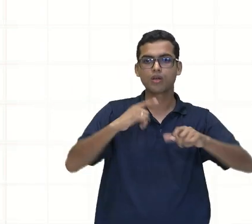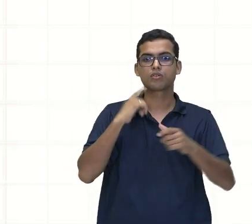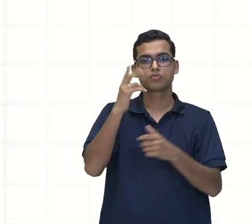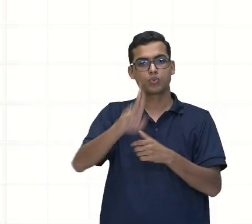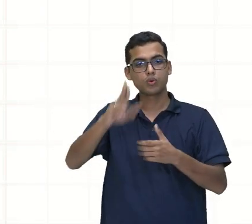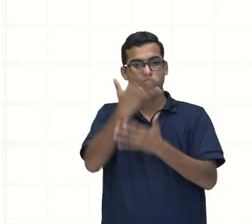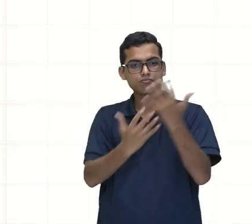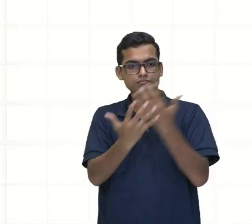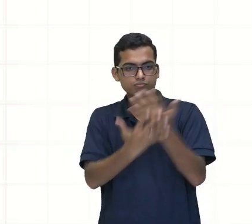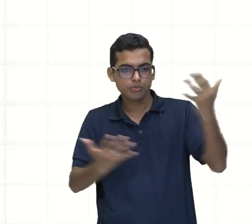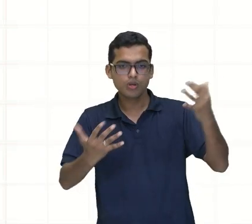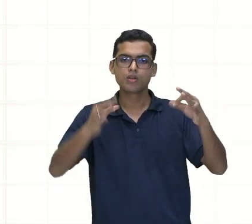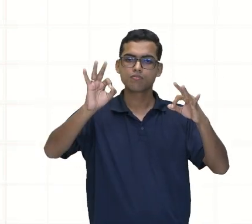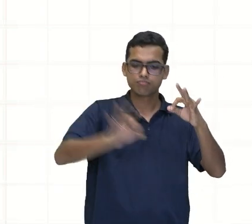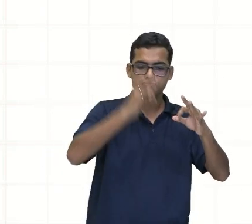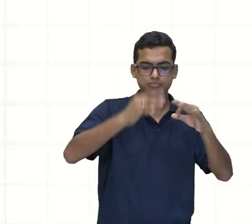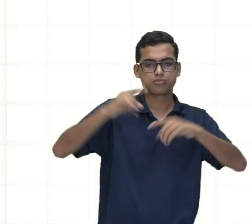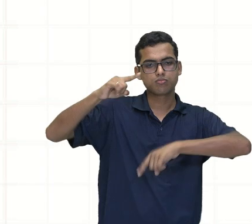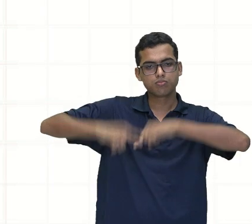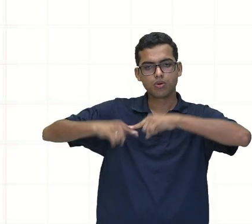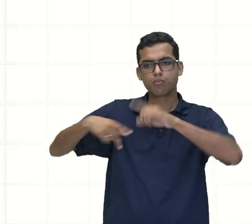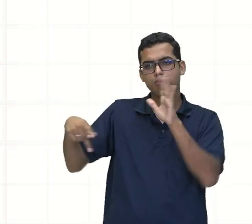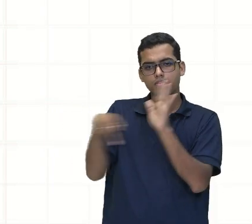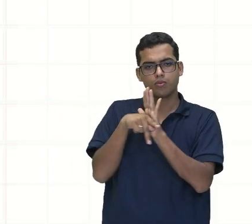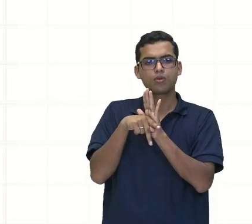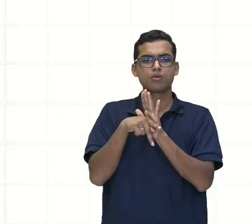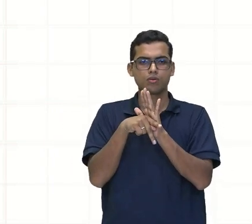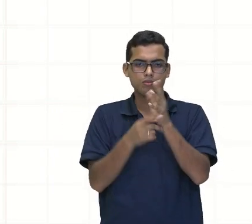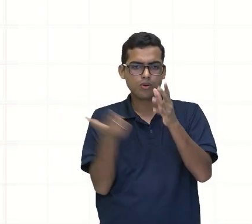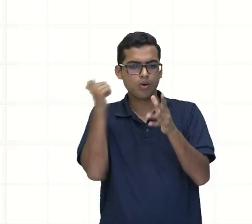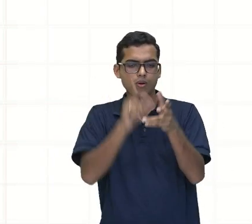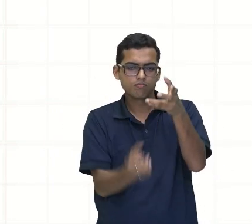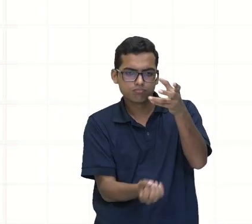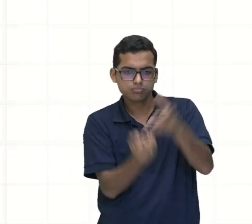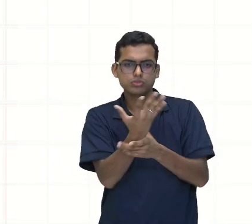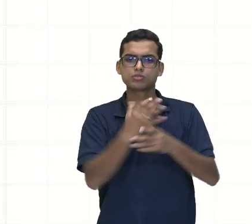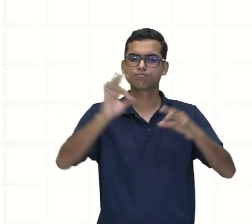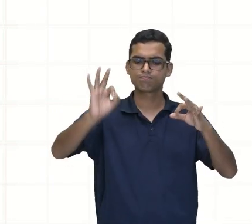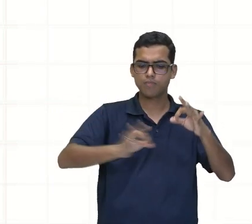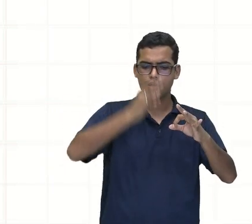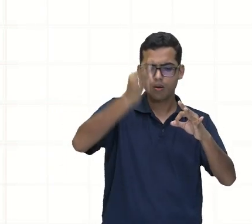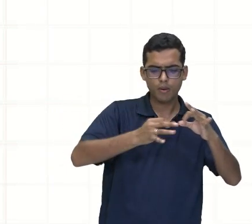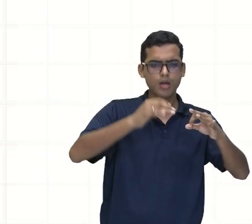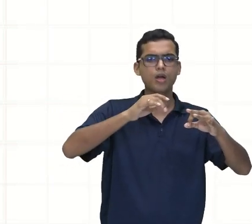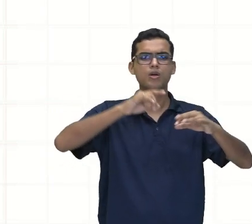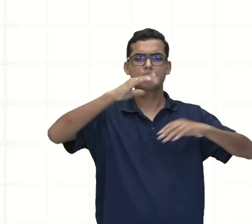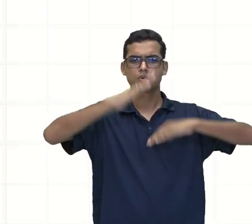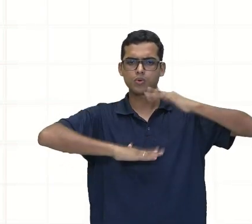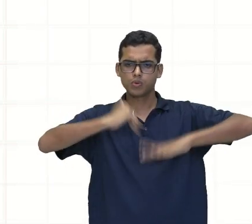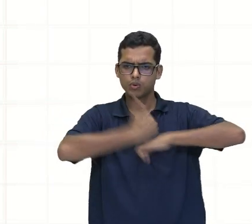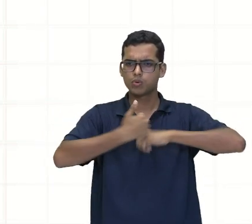manual, usando as suas próprias ferramentas. Então, aqui no artesanato, o cara ali